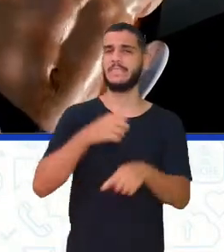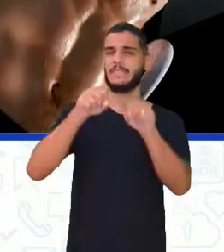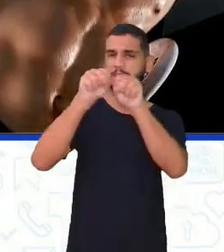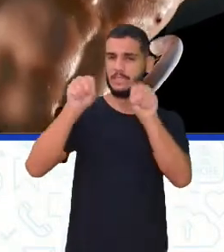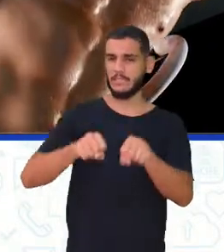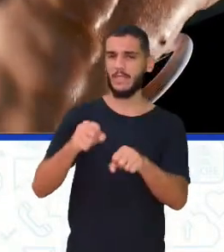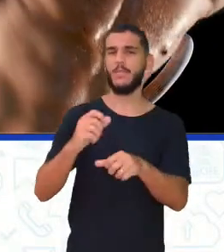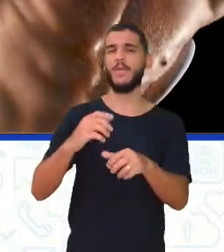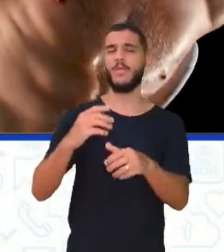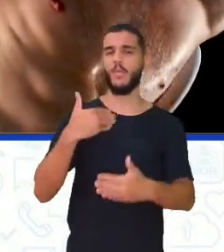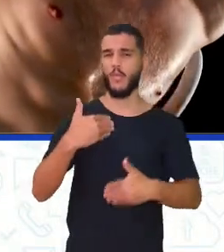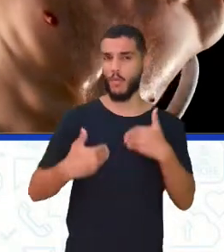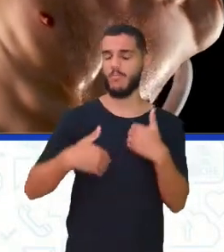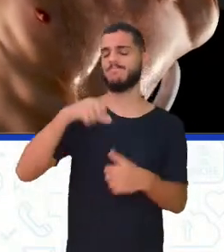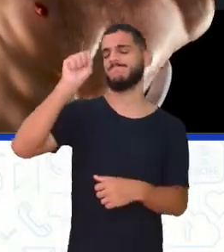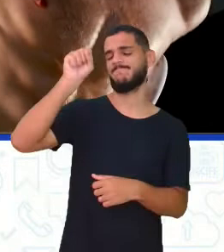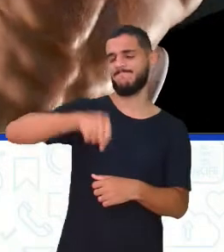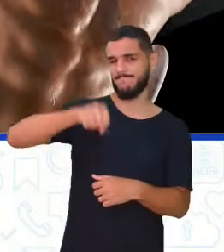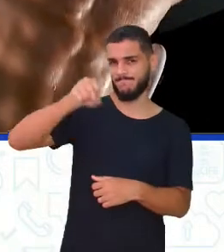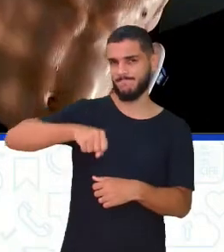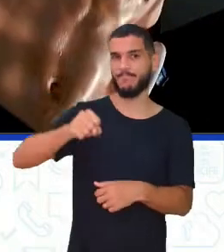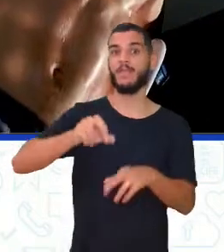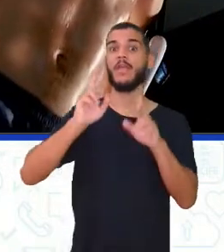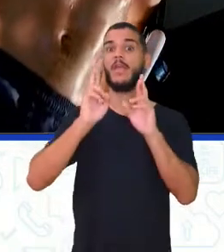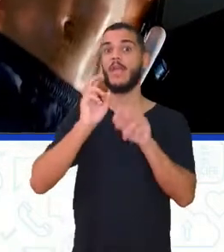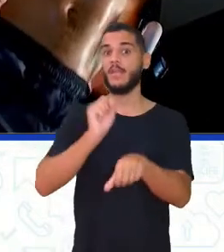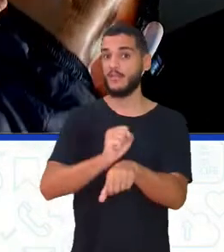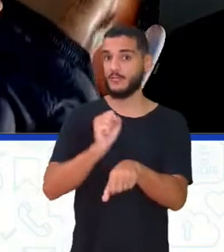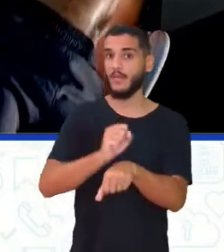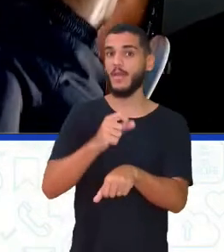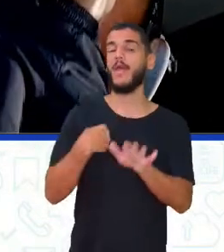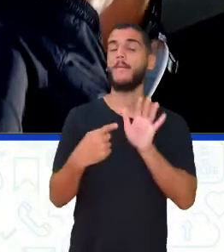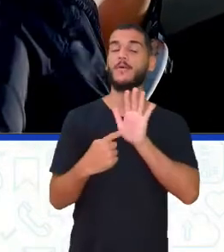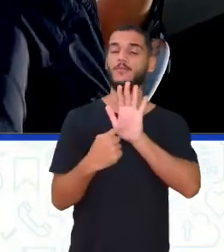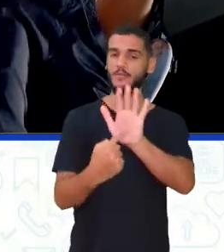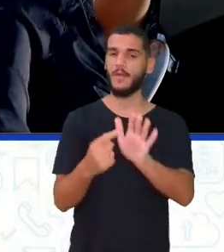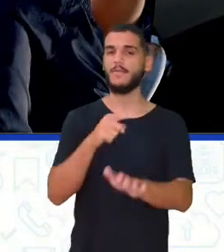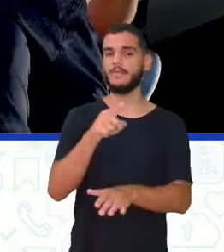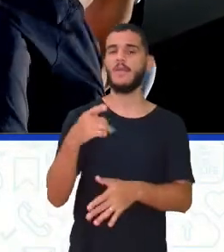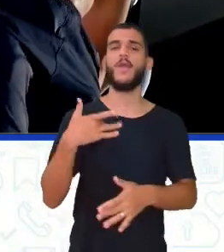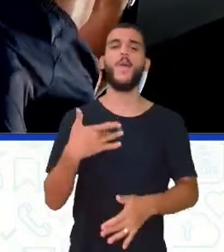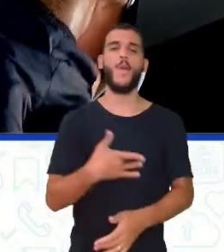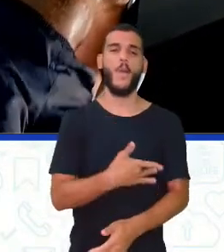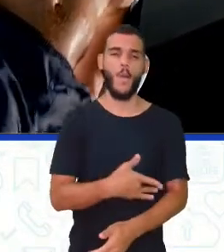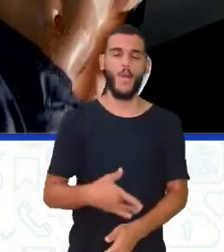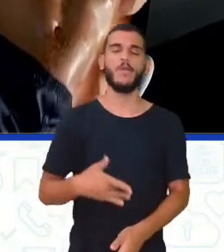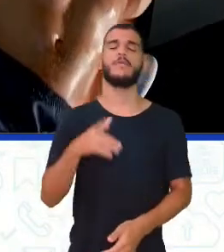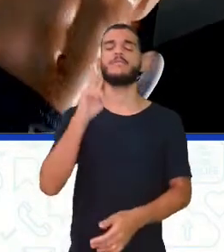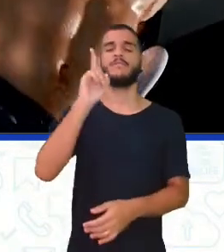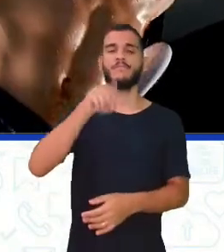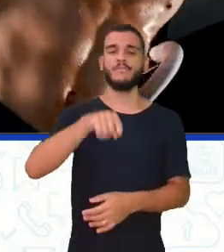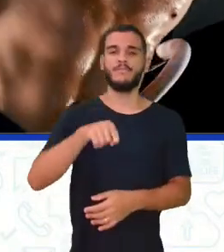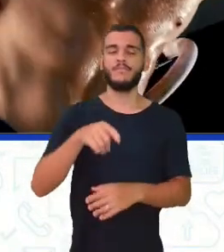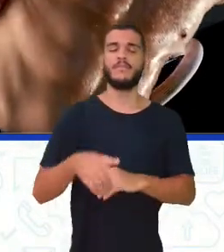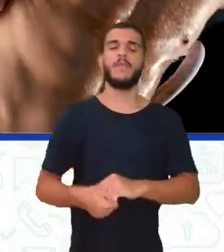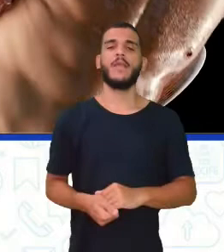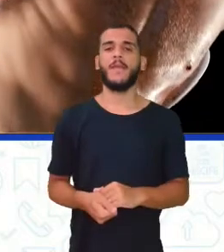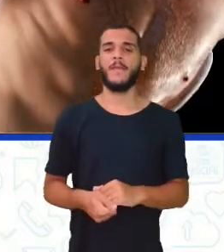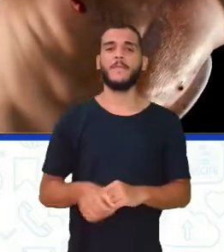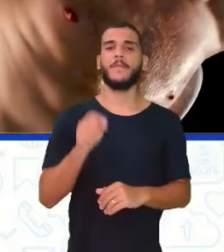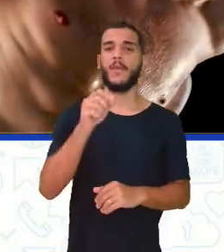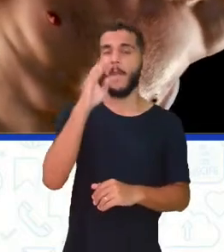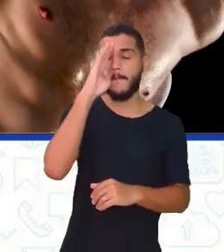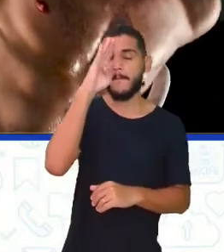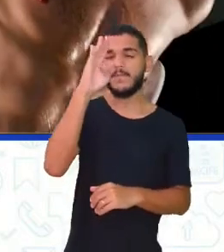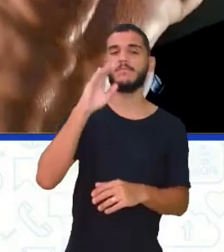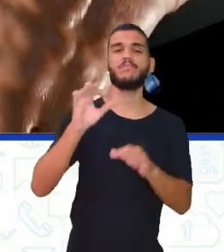do nosso corpo? Sim, aguarda um pouquinho que eu vou mostrar aí alguns órgãos que são, né, vamos dizer assim, sua